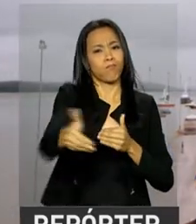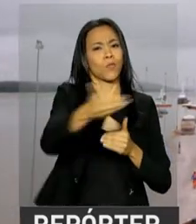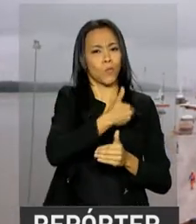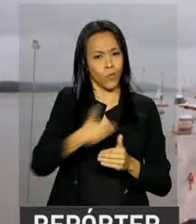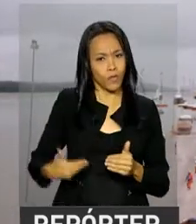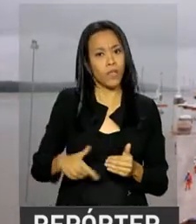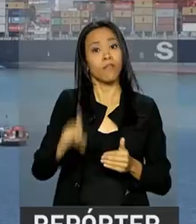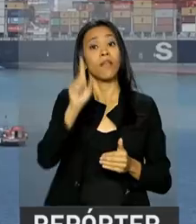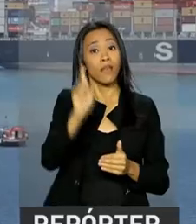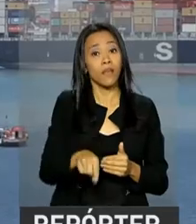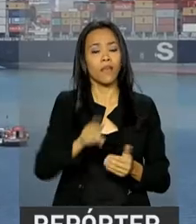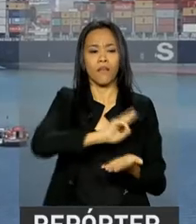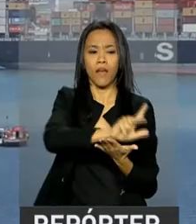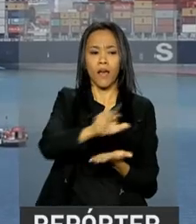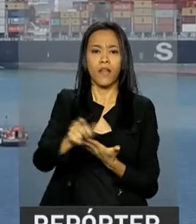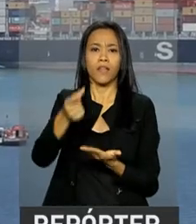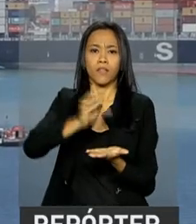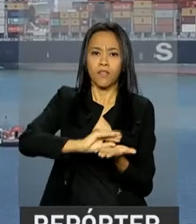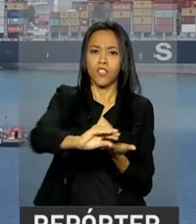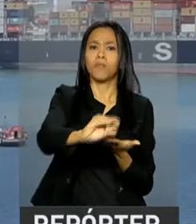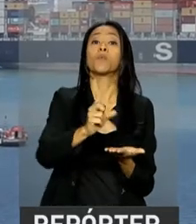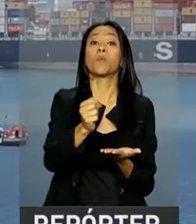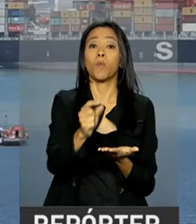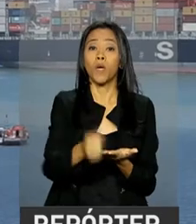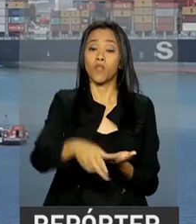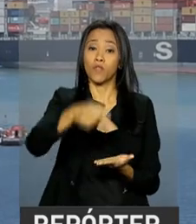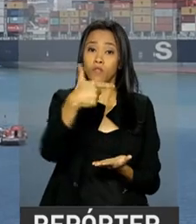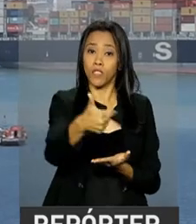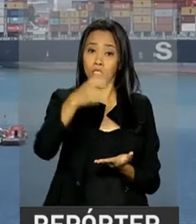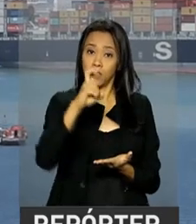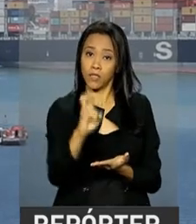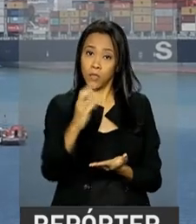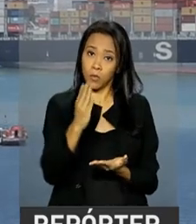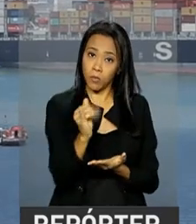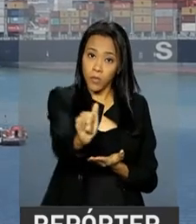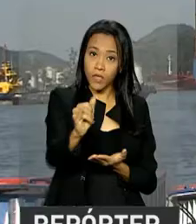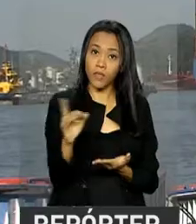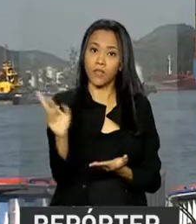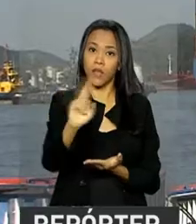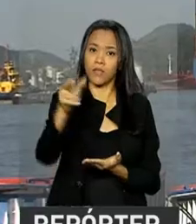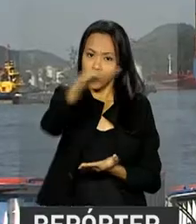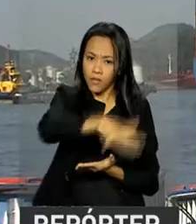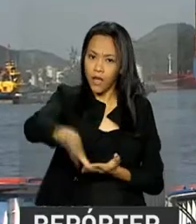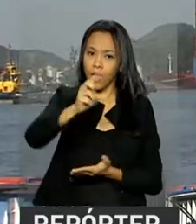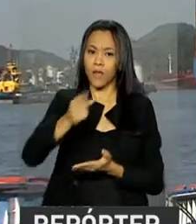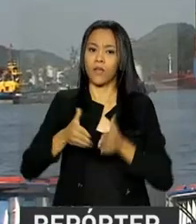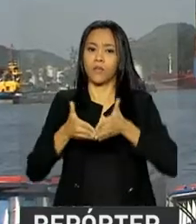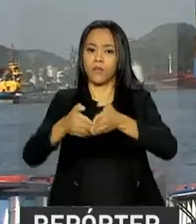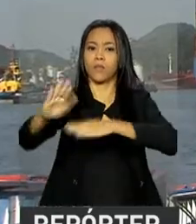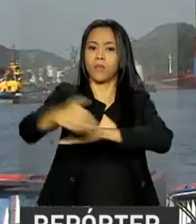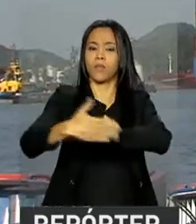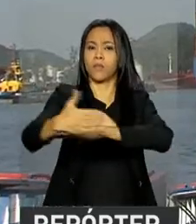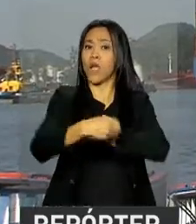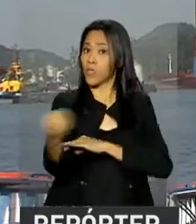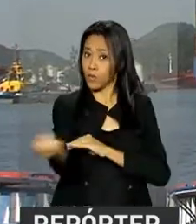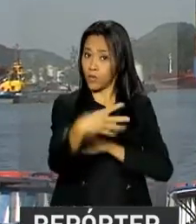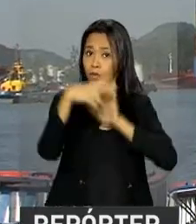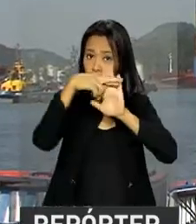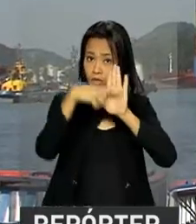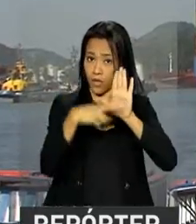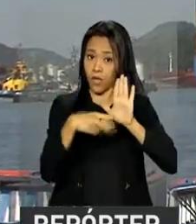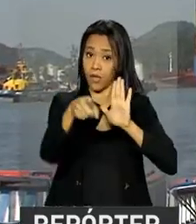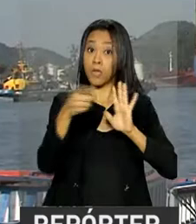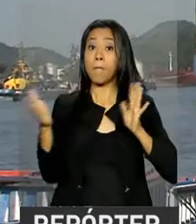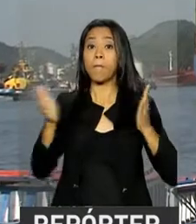nos próximos anos investimentos da ordem de 25 bilhões de reais nos portos do país. As novas normas preveem um aumento